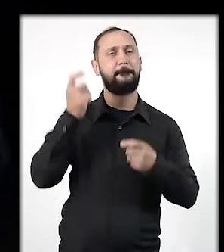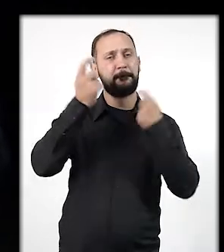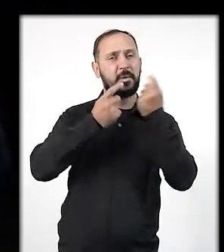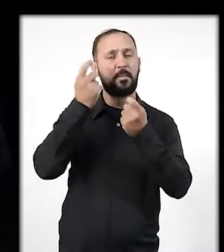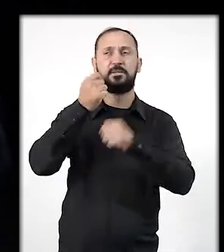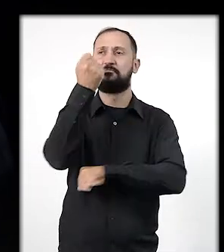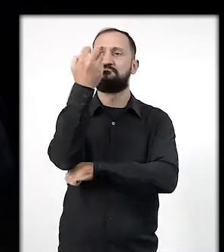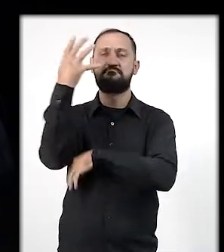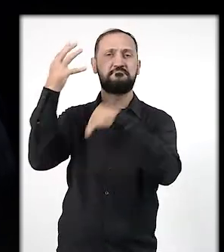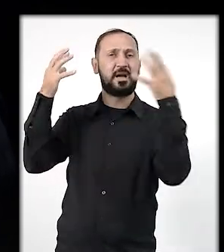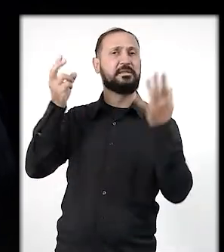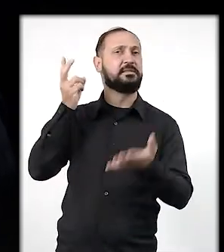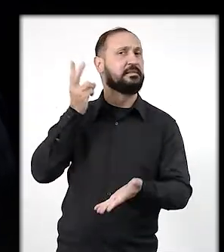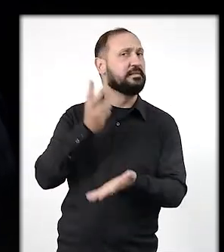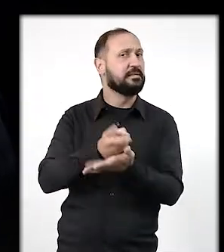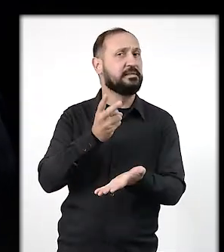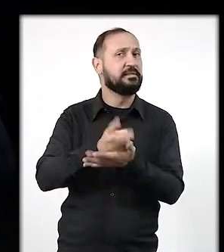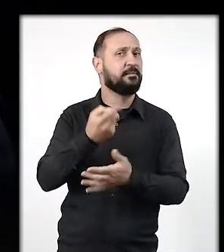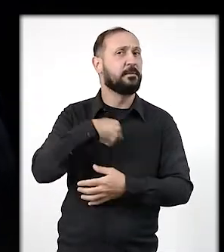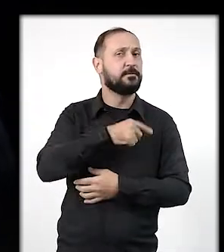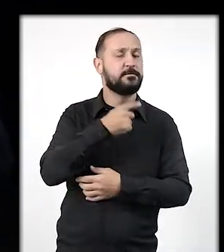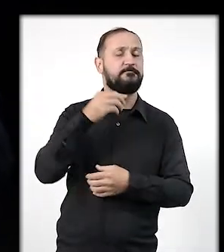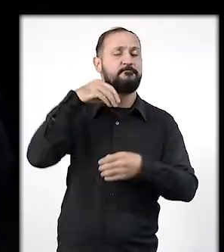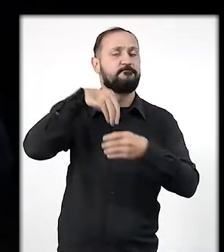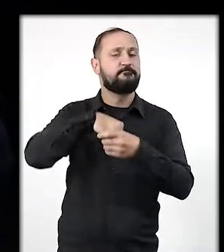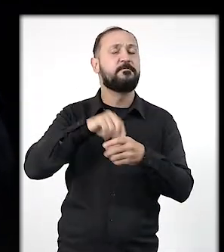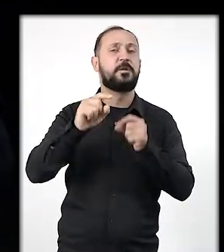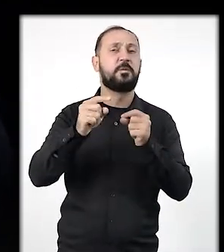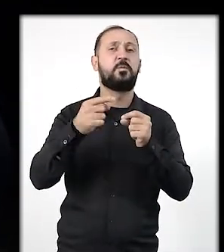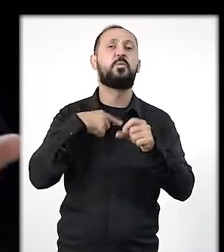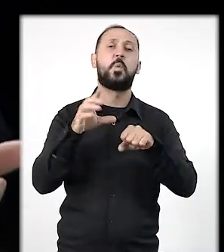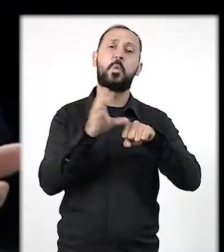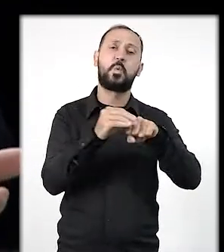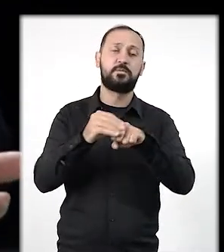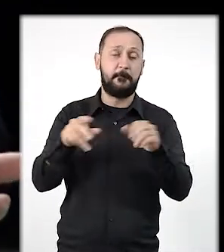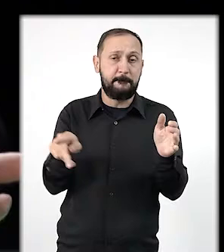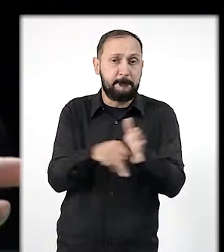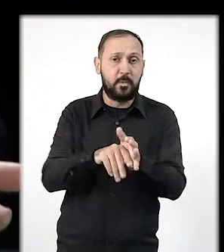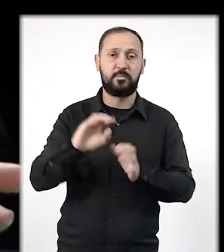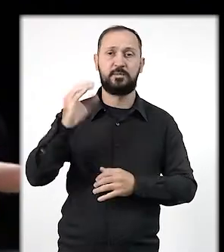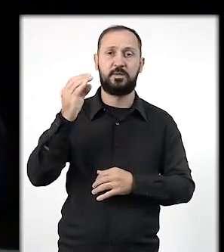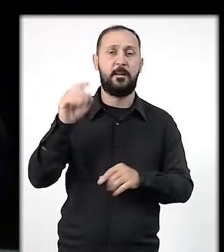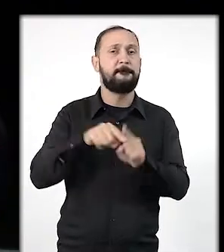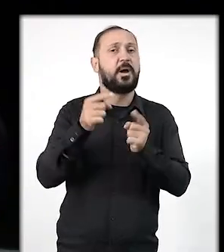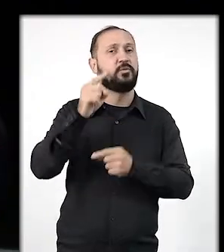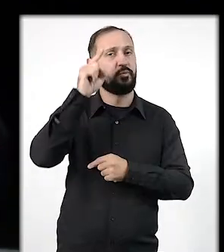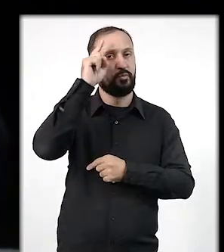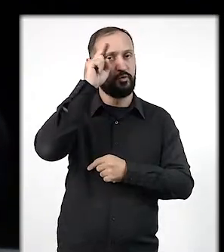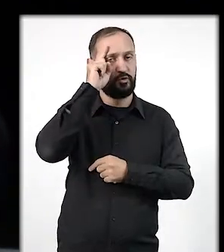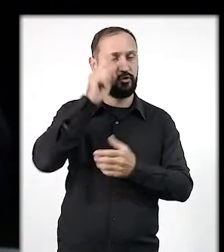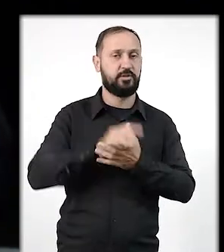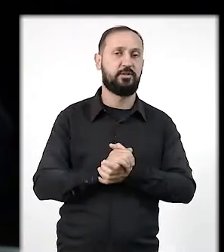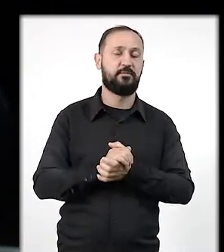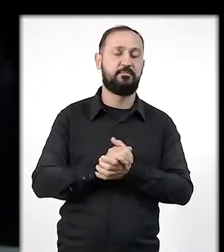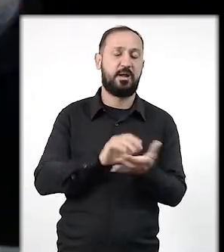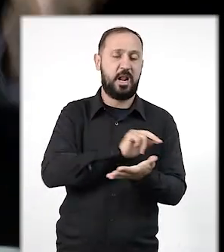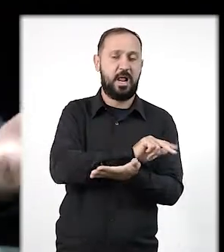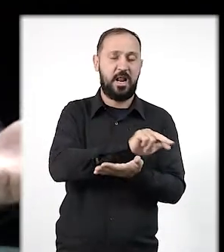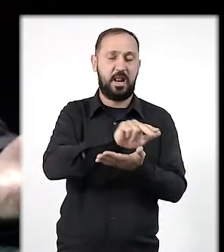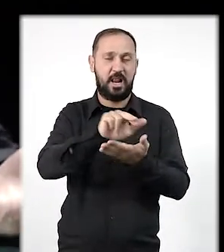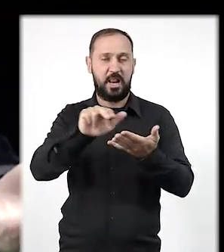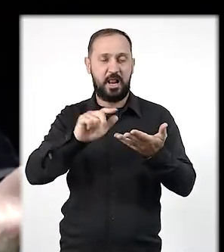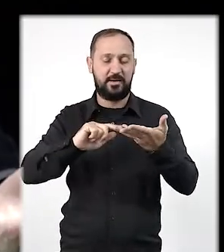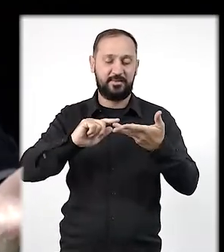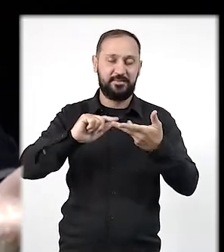A preocupação com o meio ambiente tem se tornado assunto presente não só nos campos do conhecimento da ciência, como no nosso dia a dia, pelas